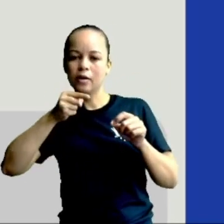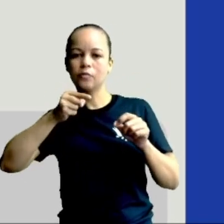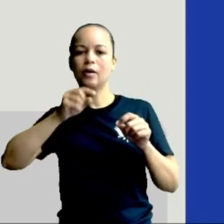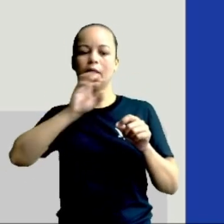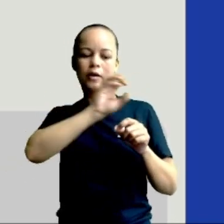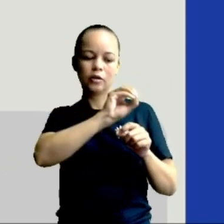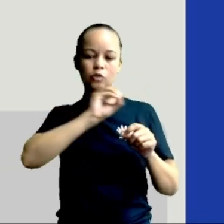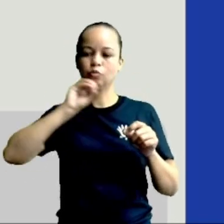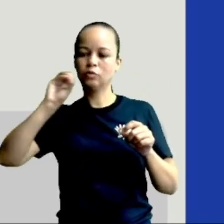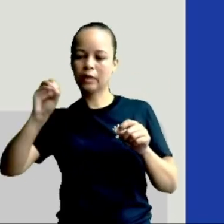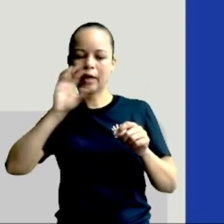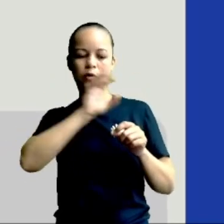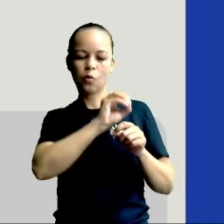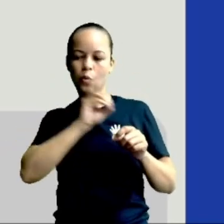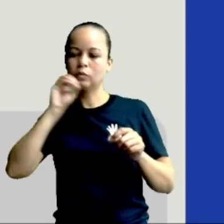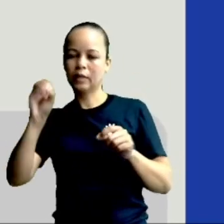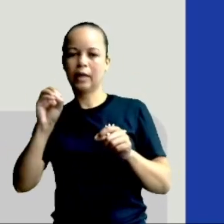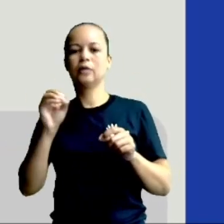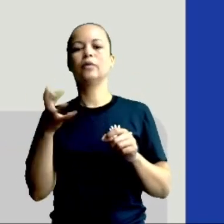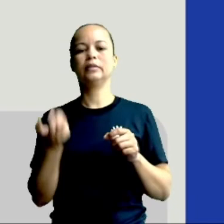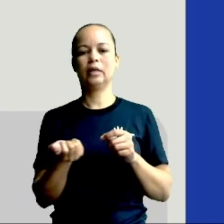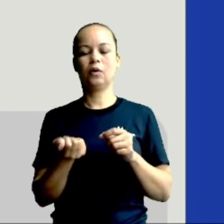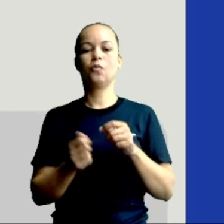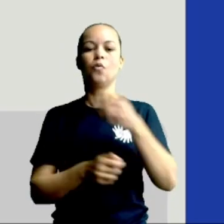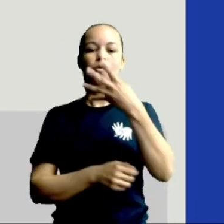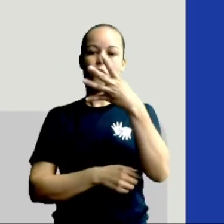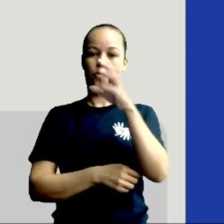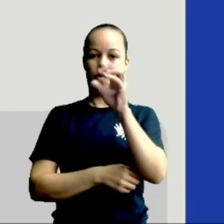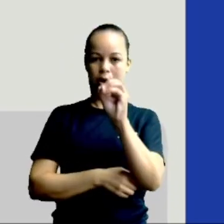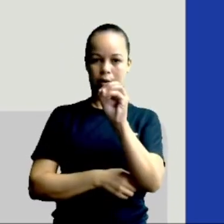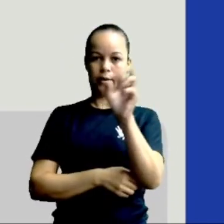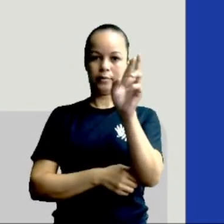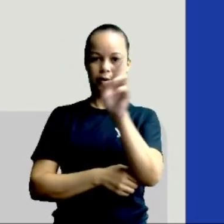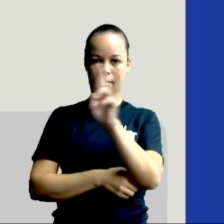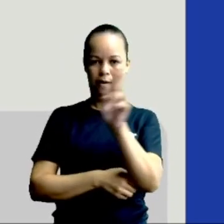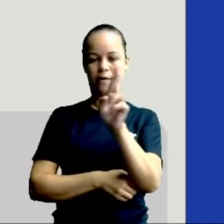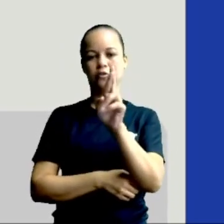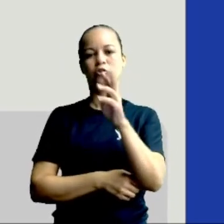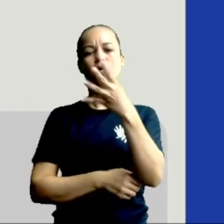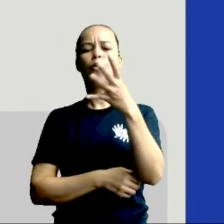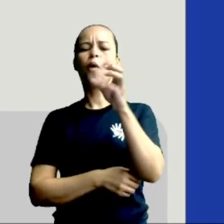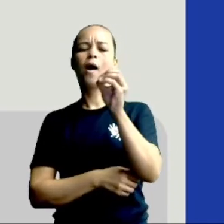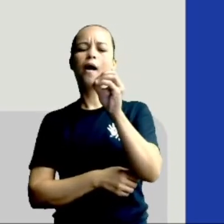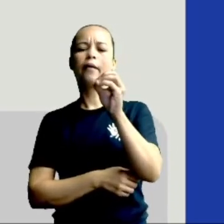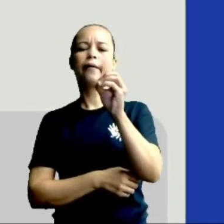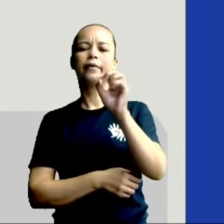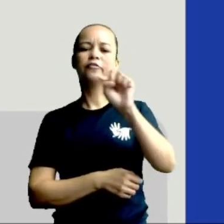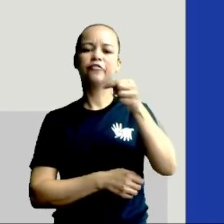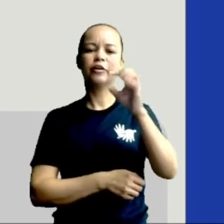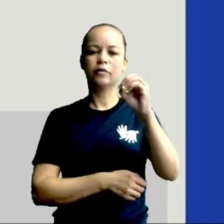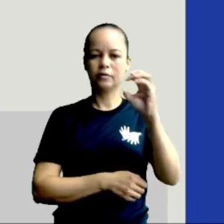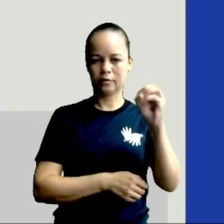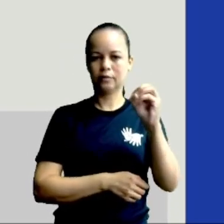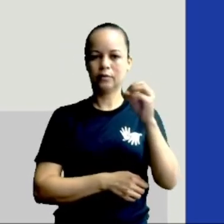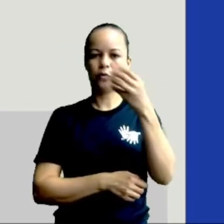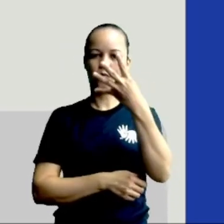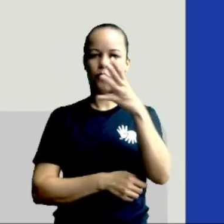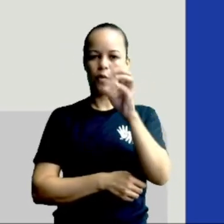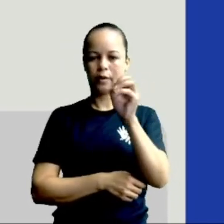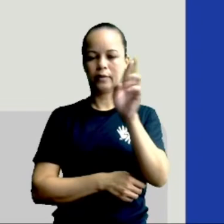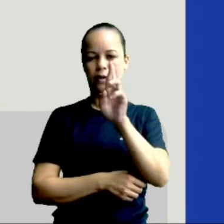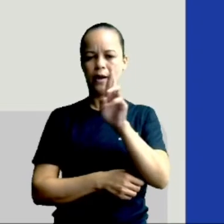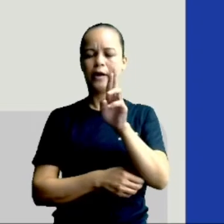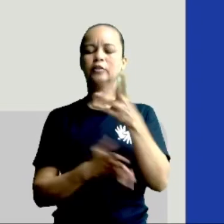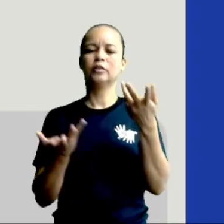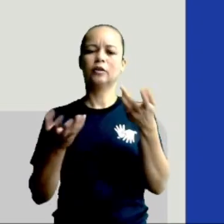2 zerinhos, ok? Então, eu tenho aí R$40. Ou você pode fazer a divisão normalmente, que o professor vai te